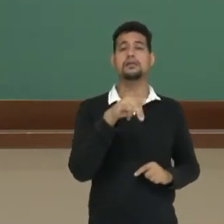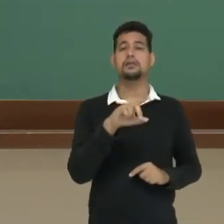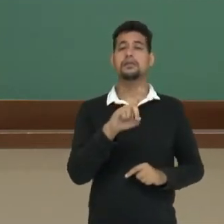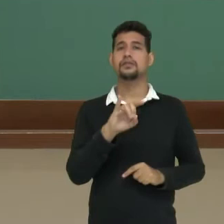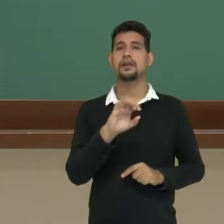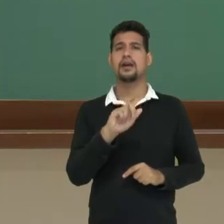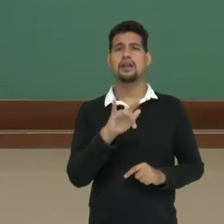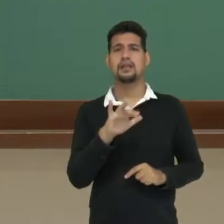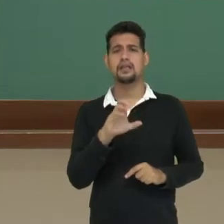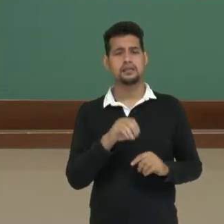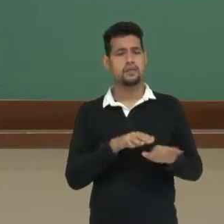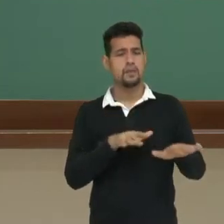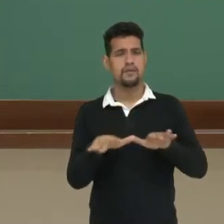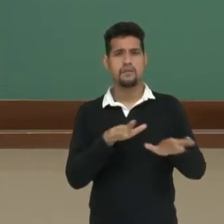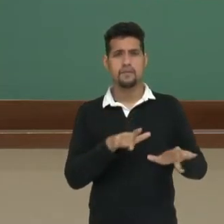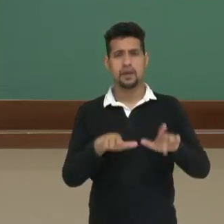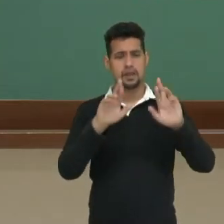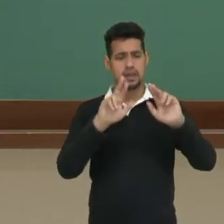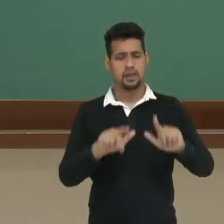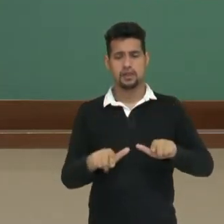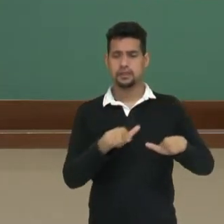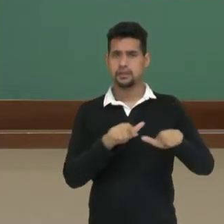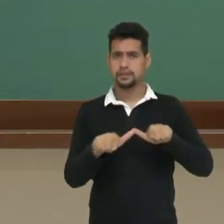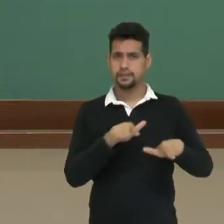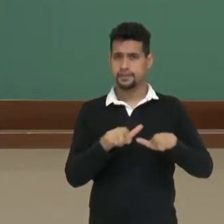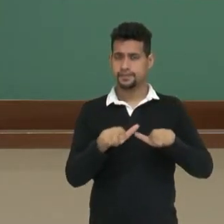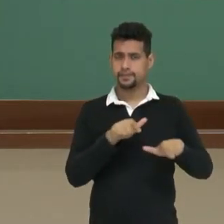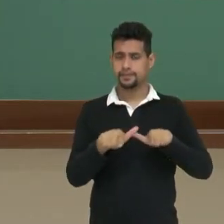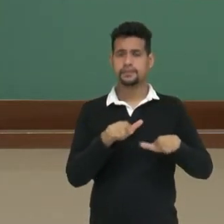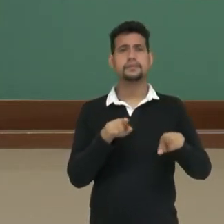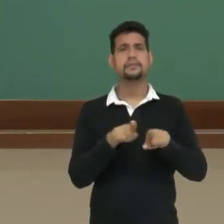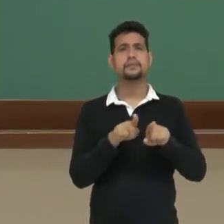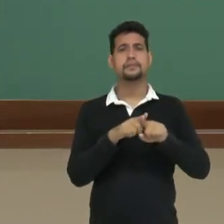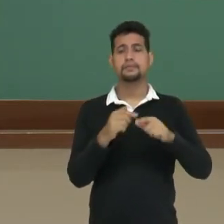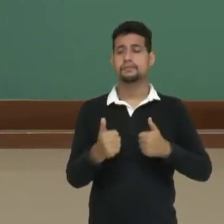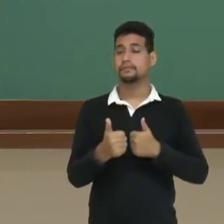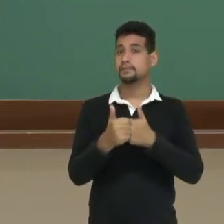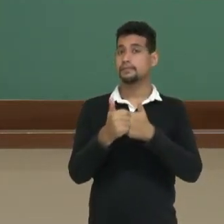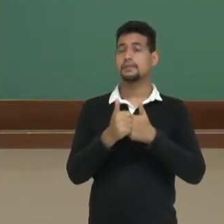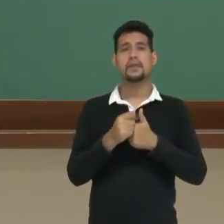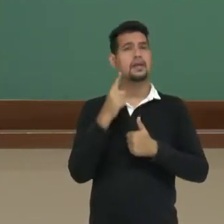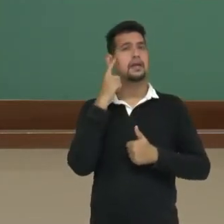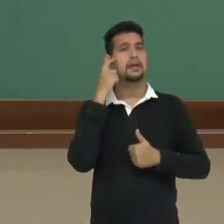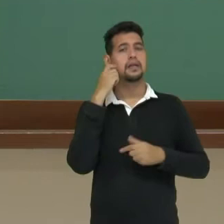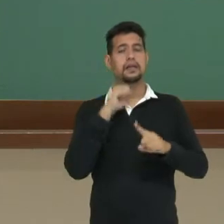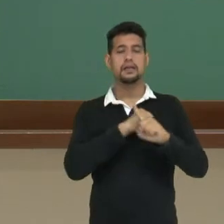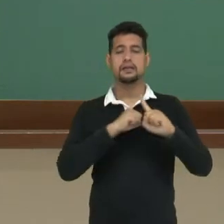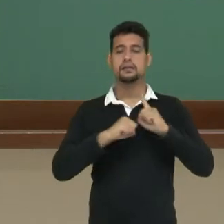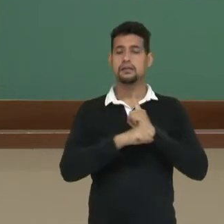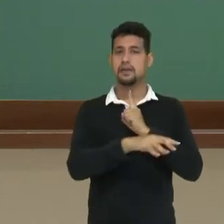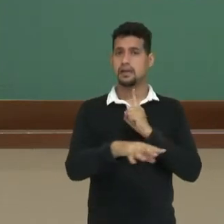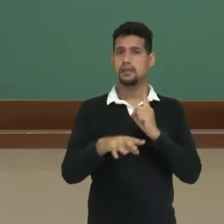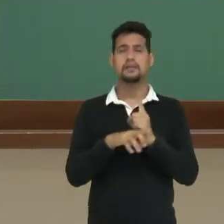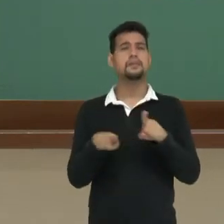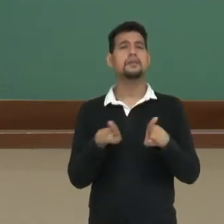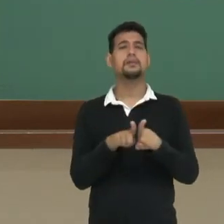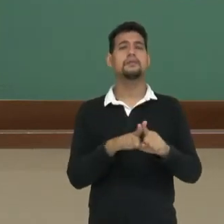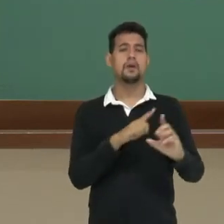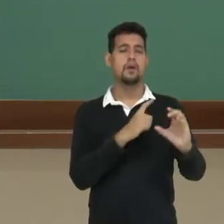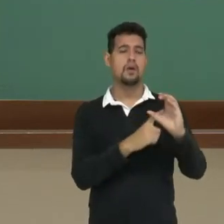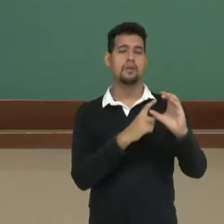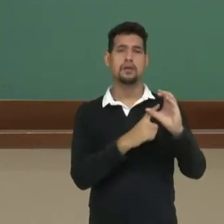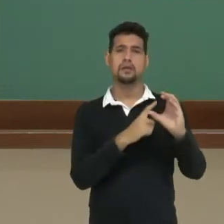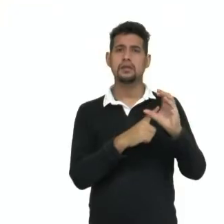ao movimento de trabalhadores, e também aí se aproximando da ideia do socialismo e do comunismo. Então,